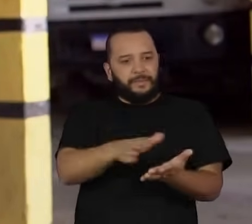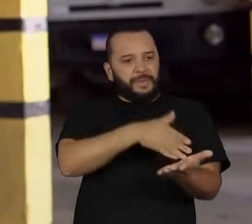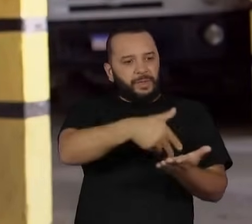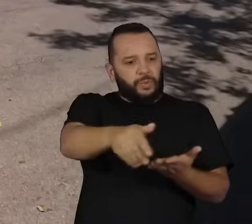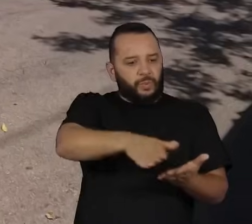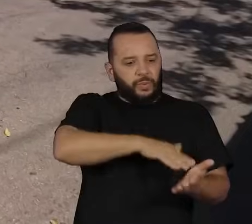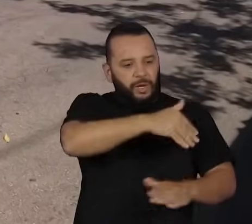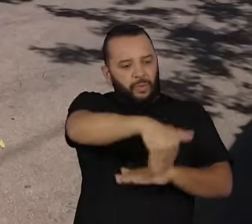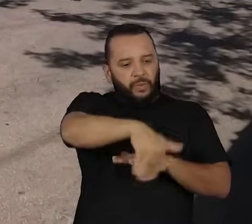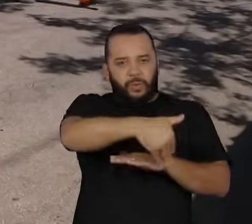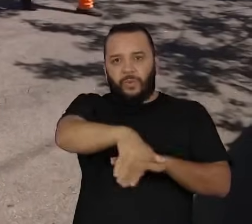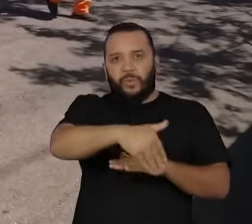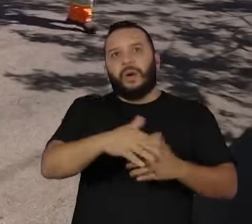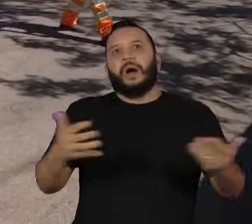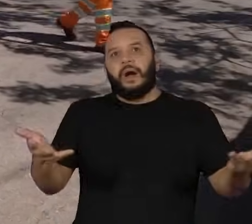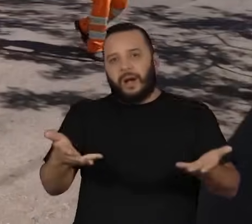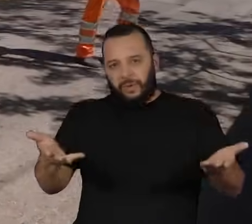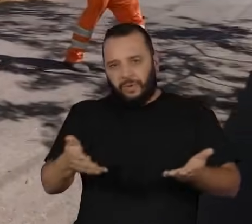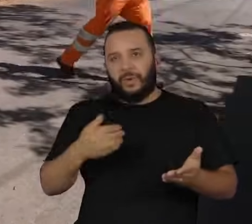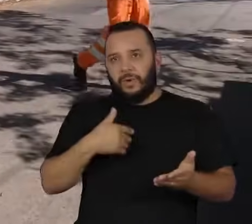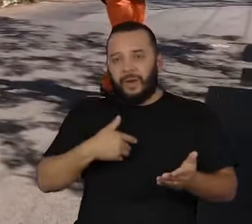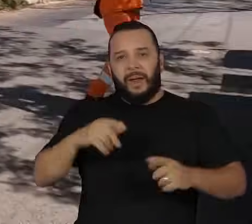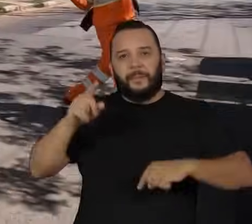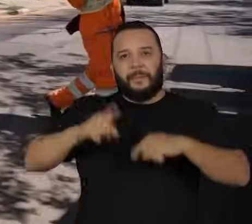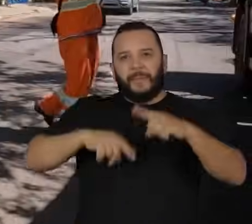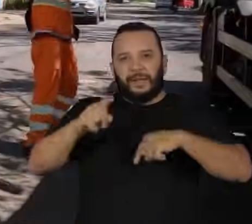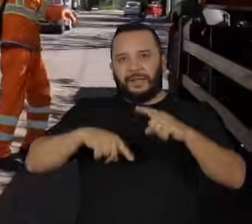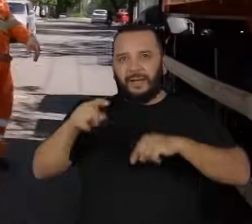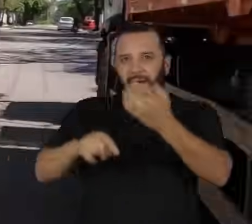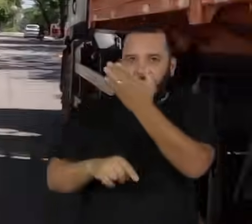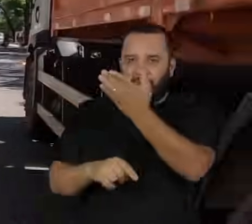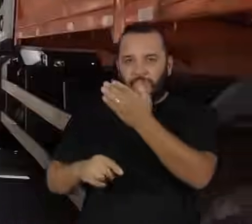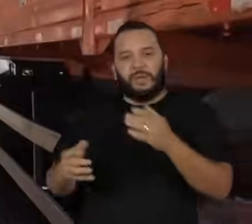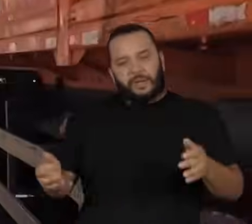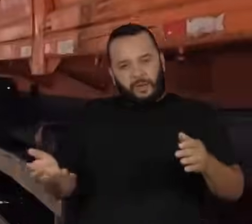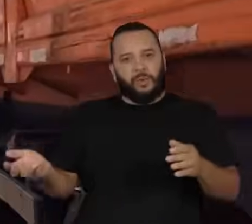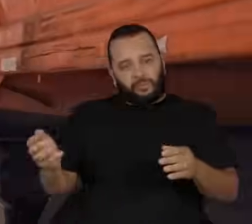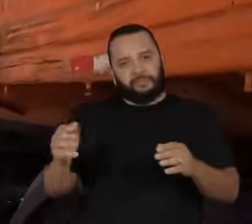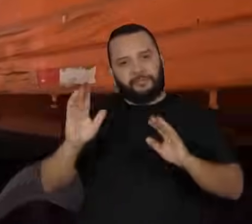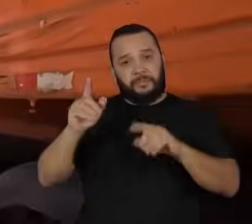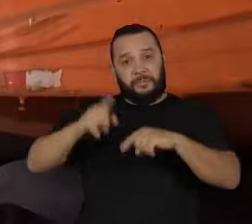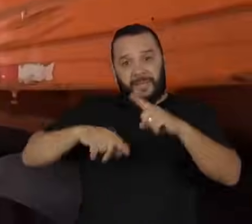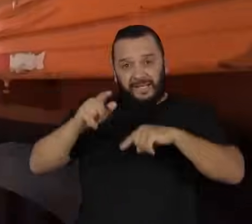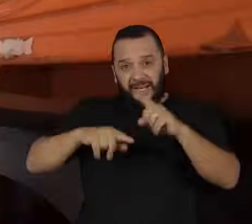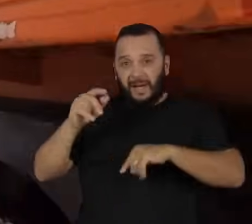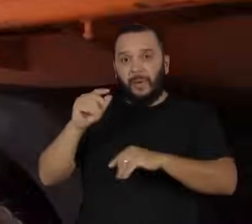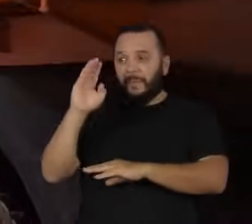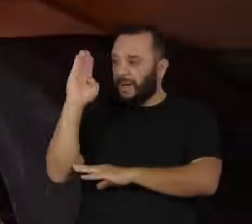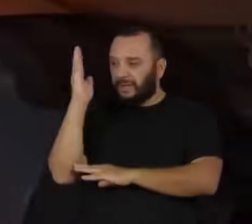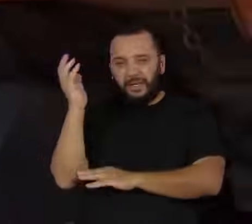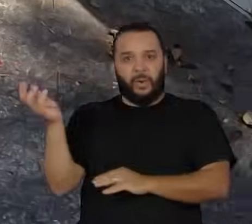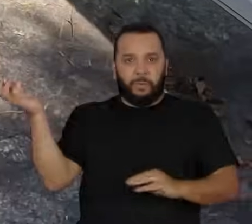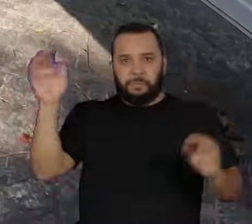tô fazendo coletas do cata-bagulho. Minha profissão ela é muito importante sim, porque às vezes aí